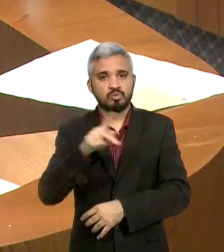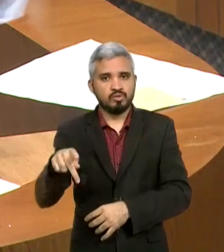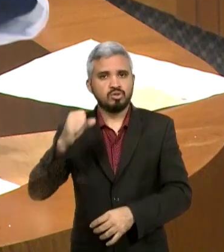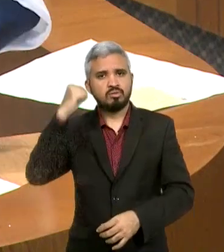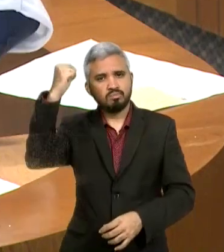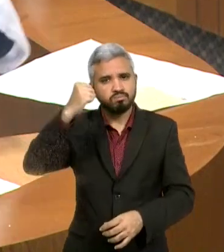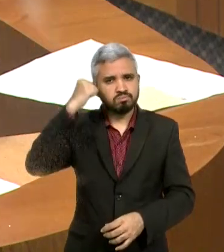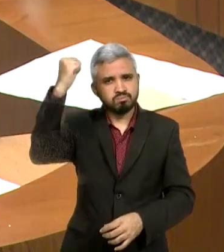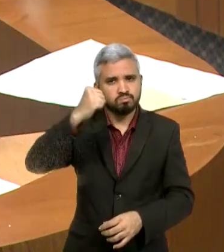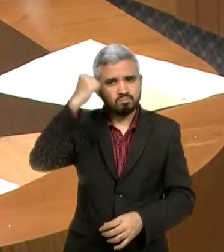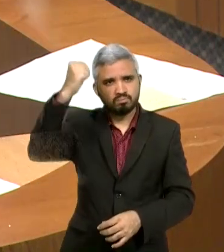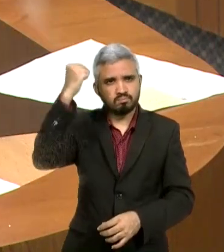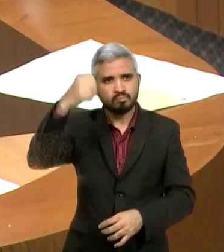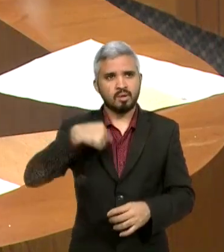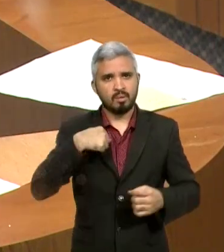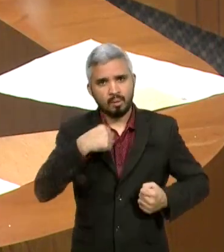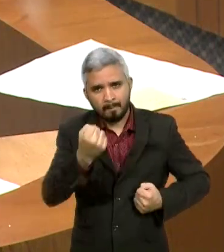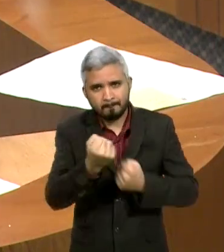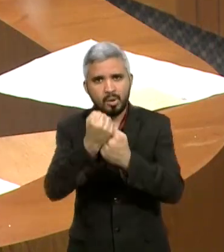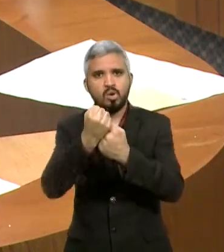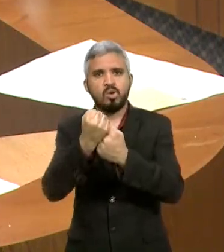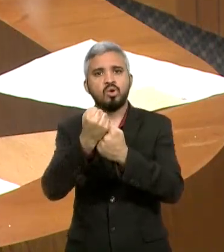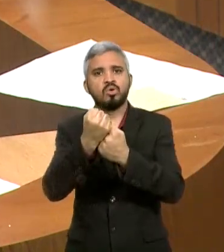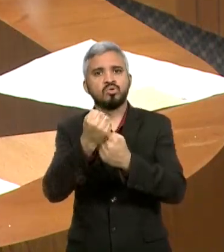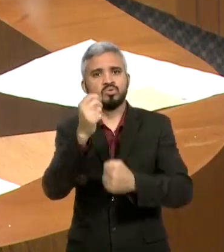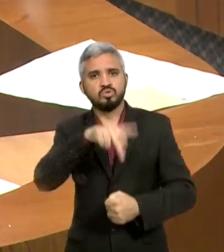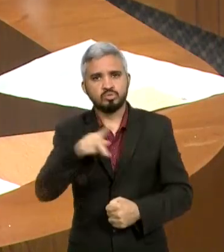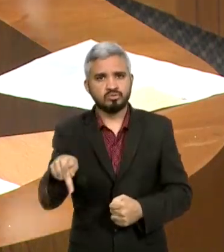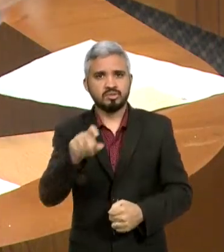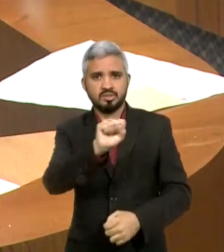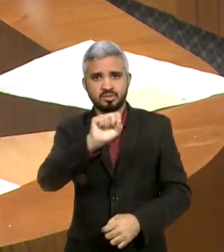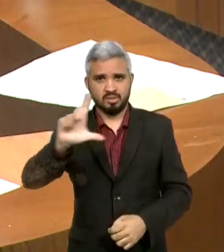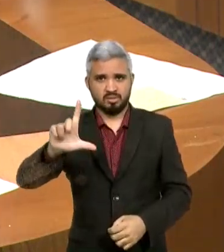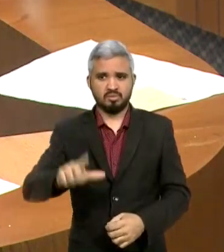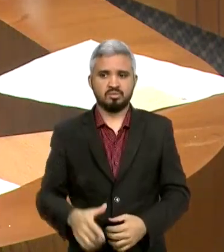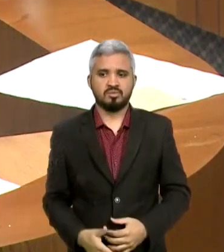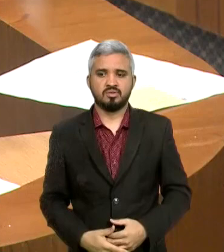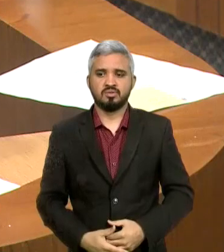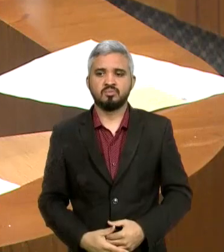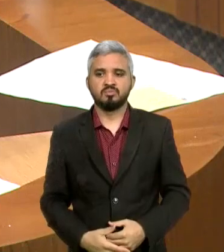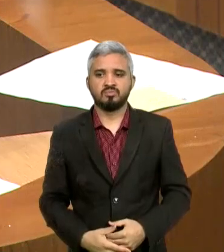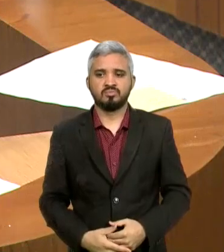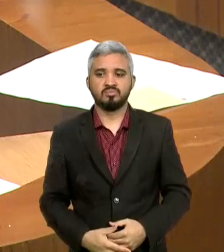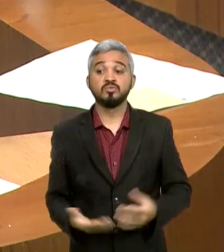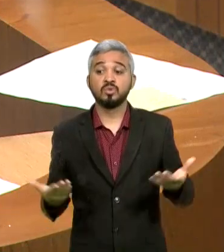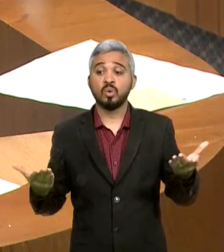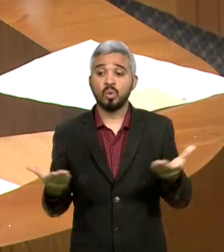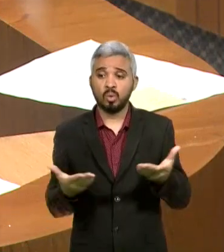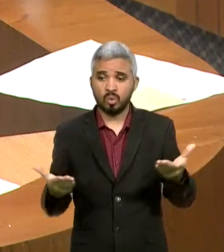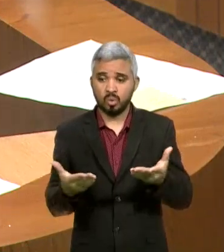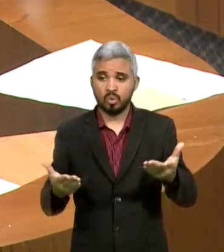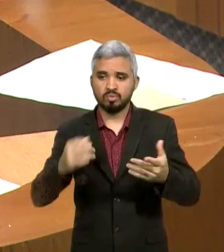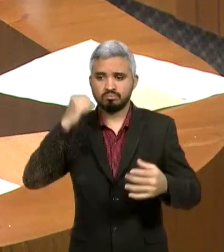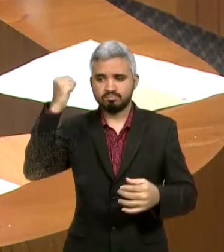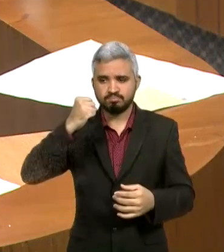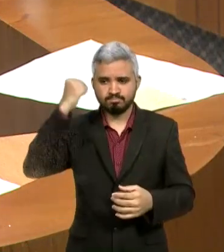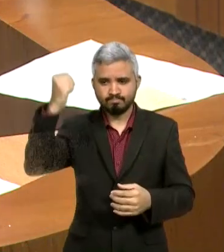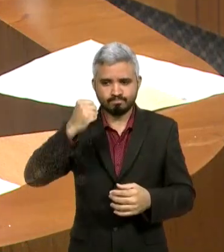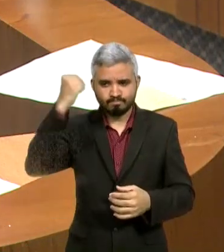apoio em defesa dos professores de São Luís, que hoje estão fazendo uma manifestação